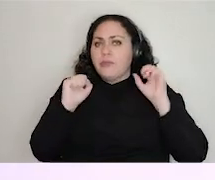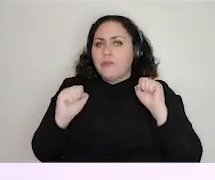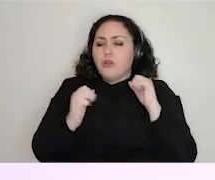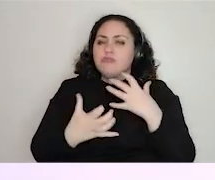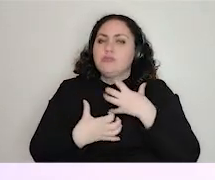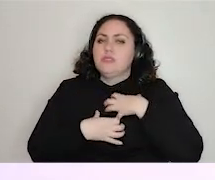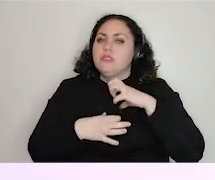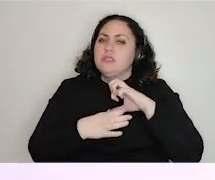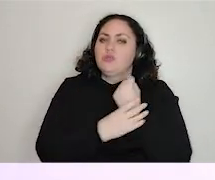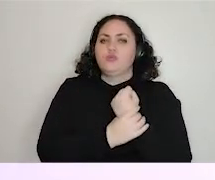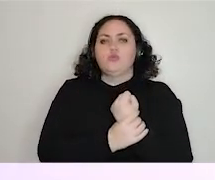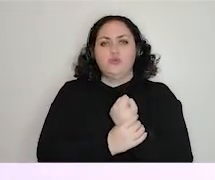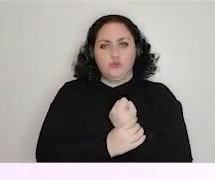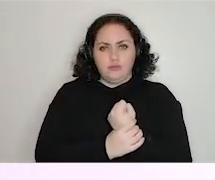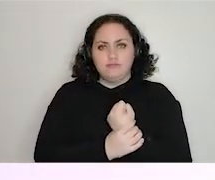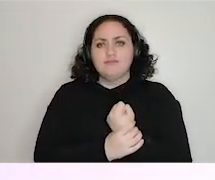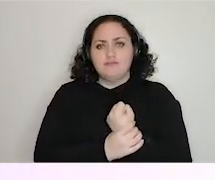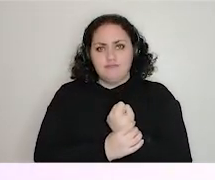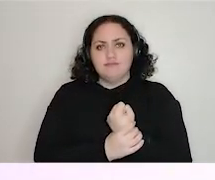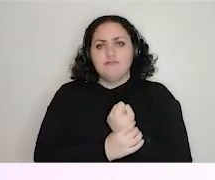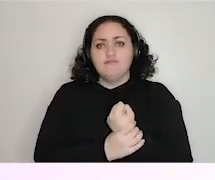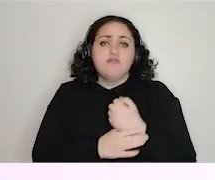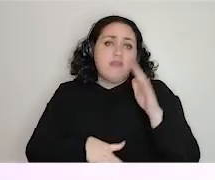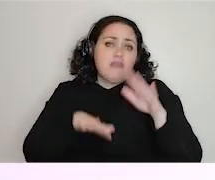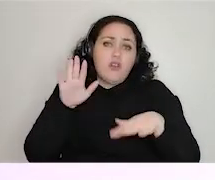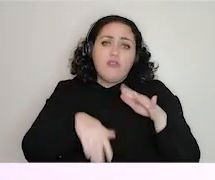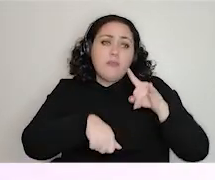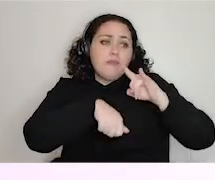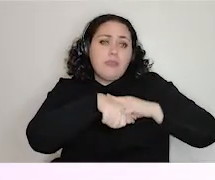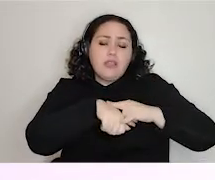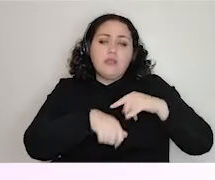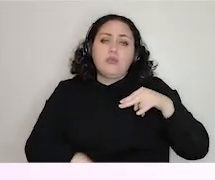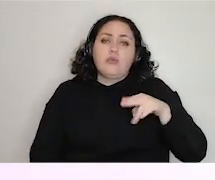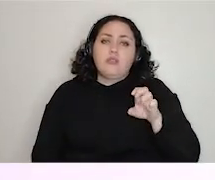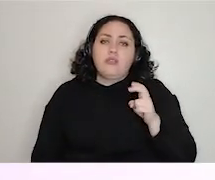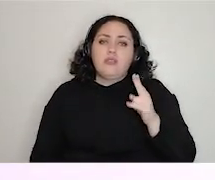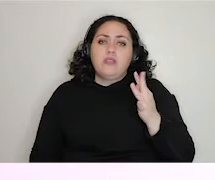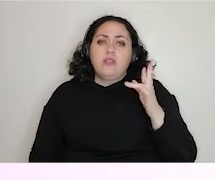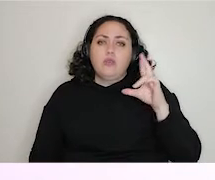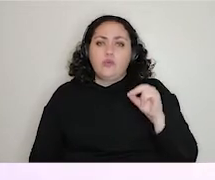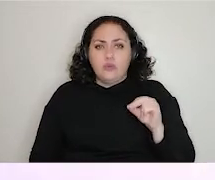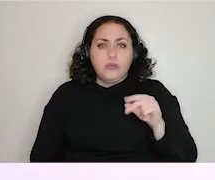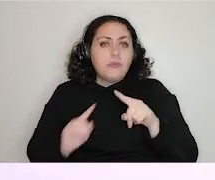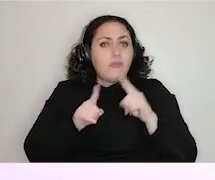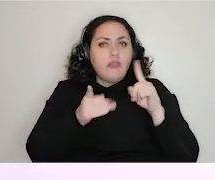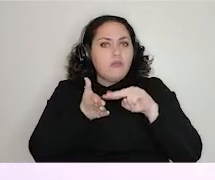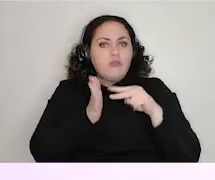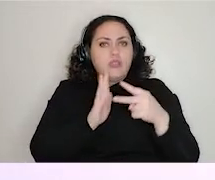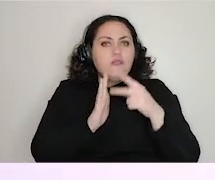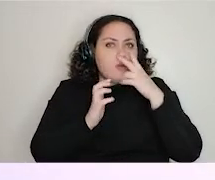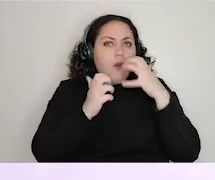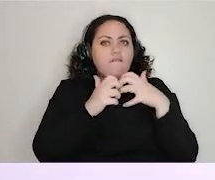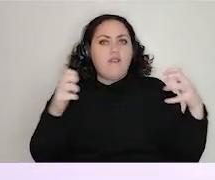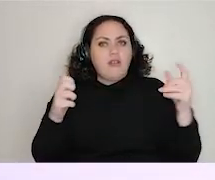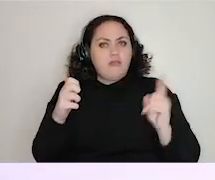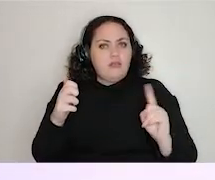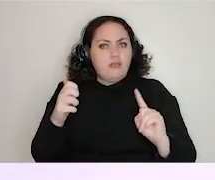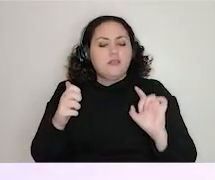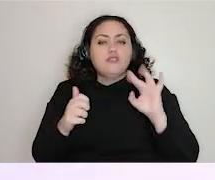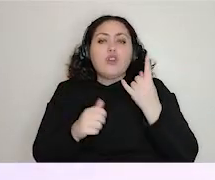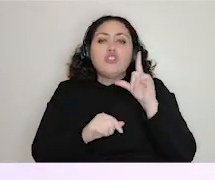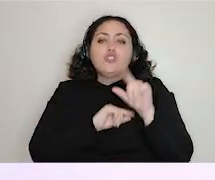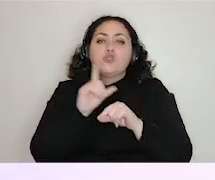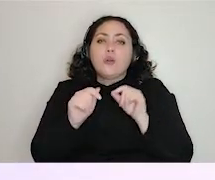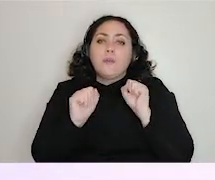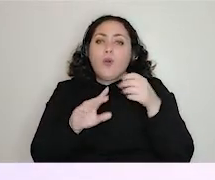pessoas que têm aquele gênero, que elas podem se sentir seguras. Ofertar, de repente, o banheiro neutro, mas desde que ele não seja mais uma proposta de